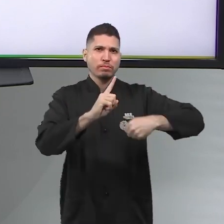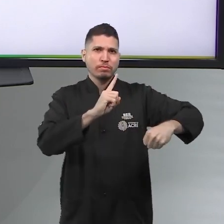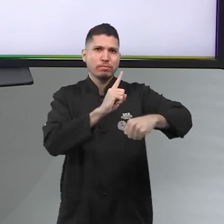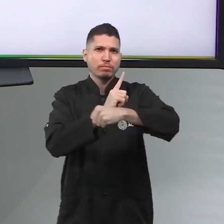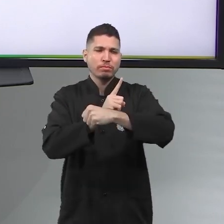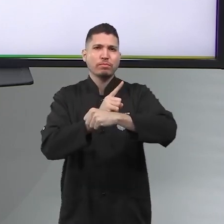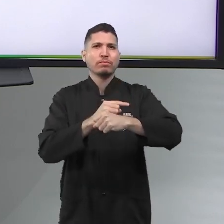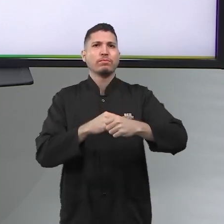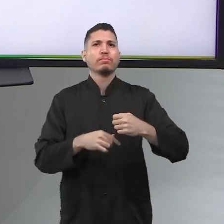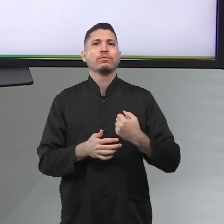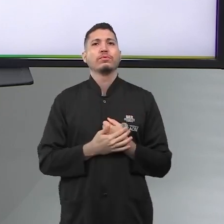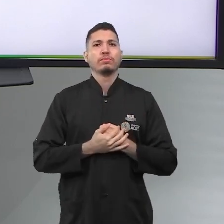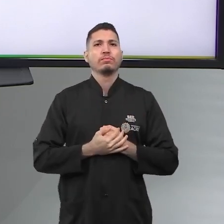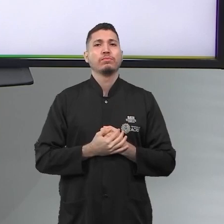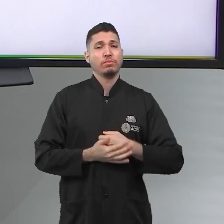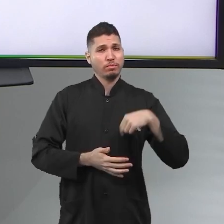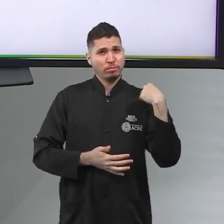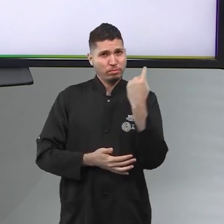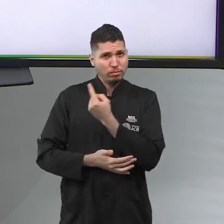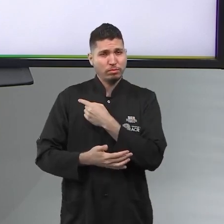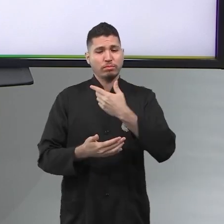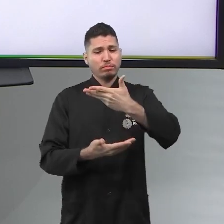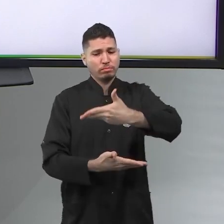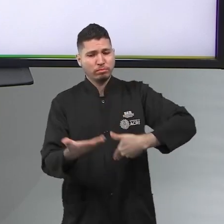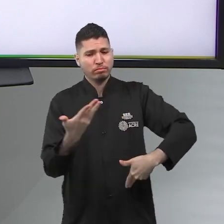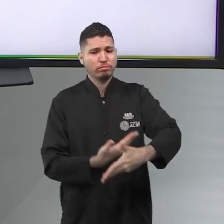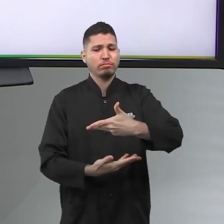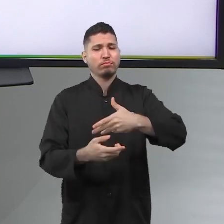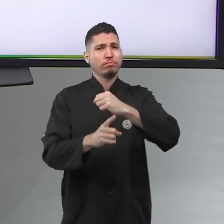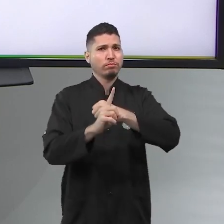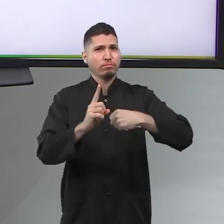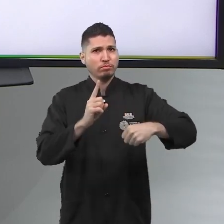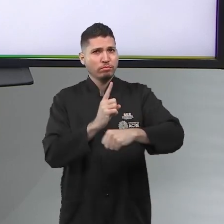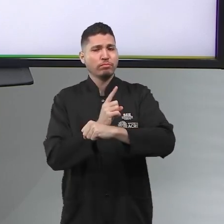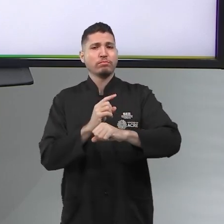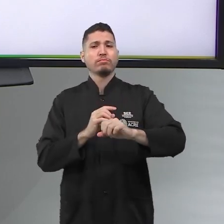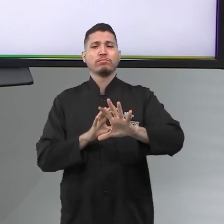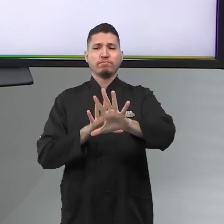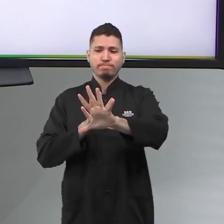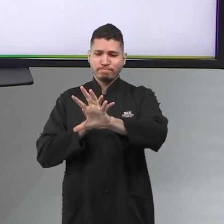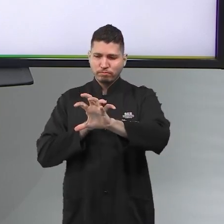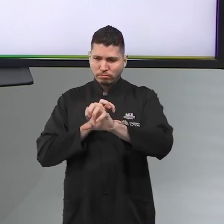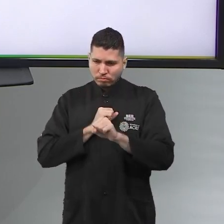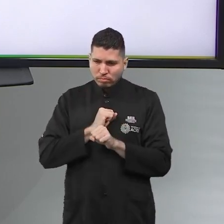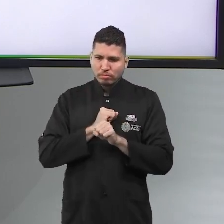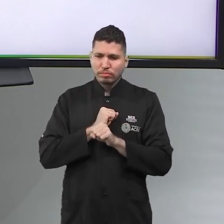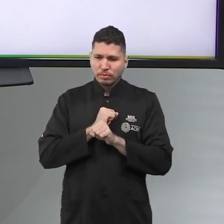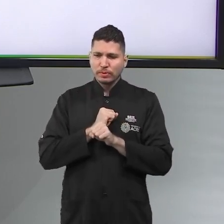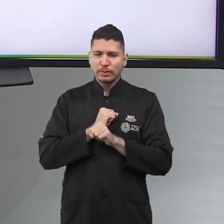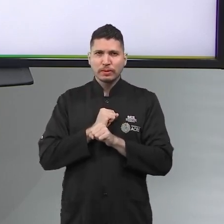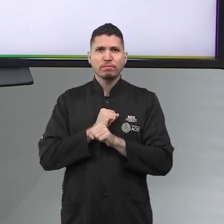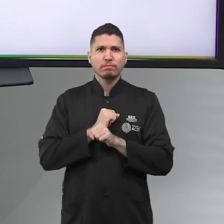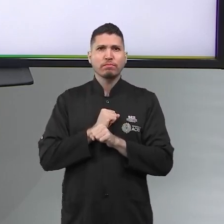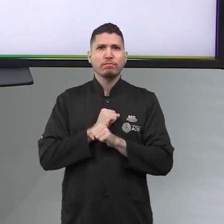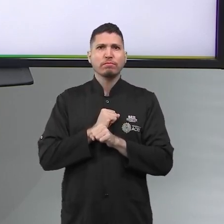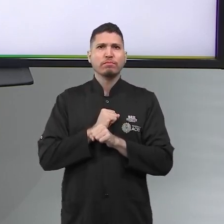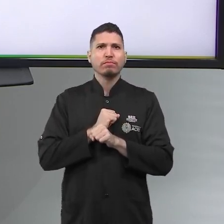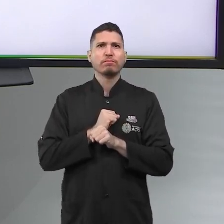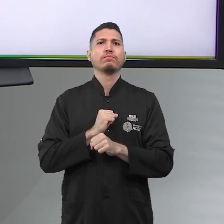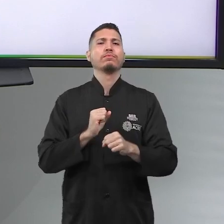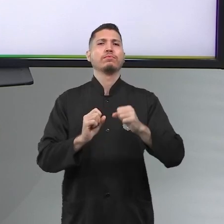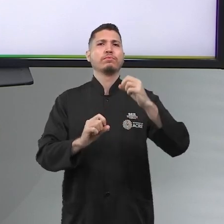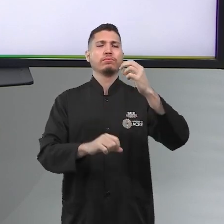nos socializarmos, o fato de nós absorvermos a cultura, nós estamos